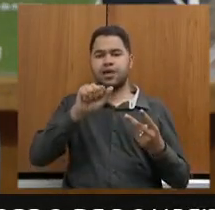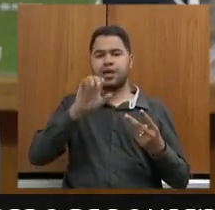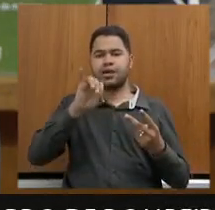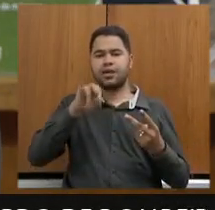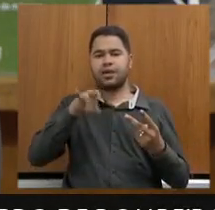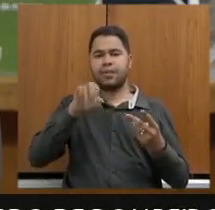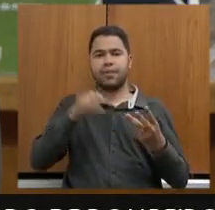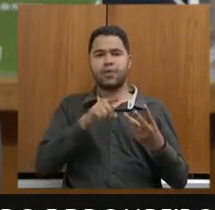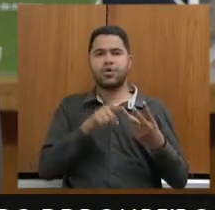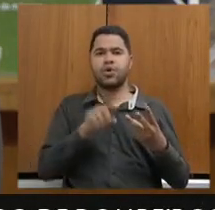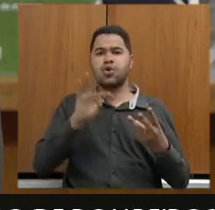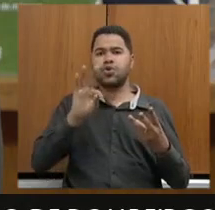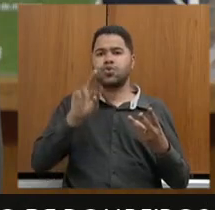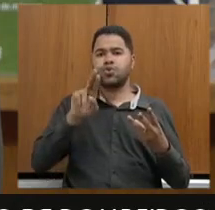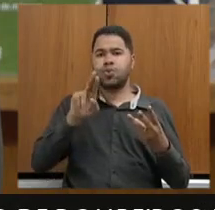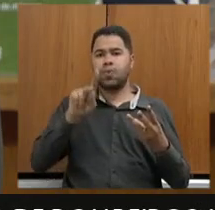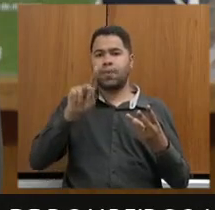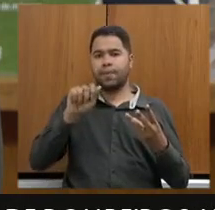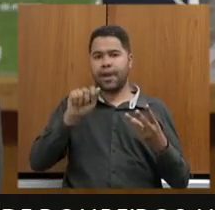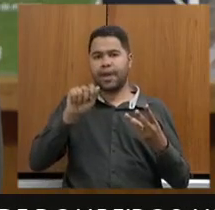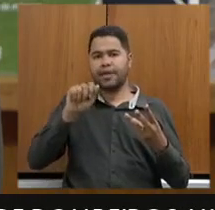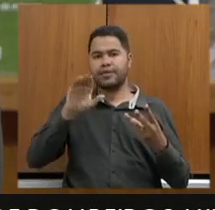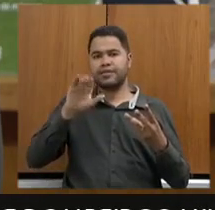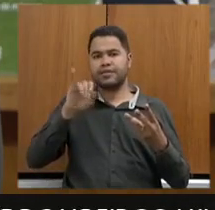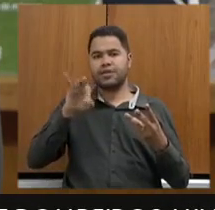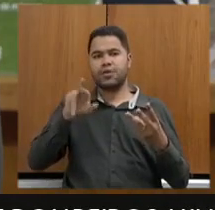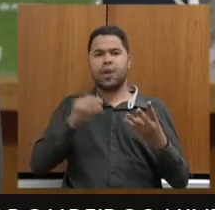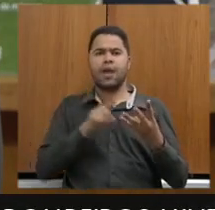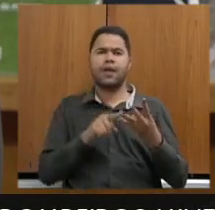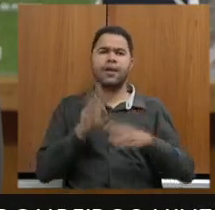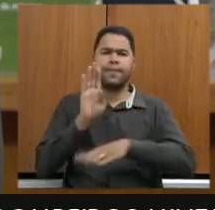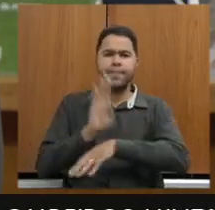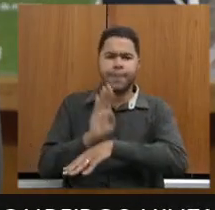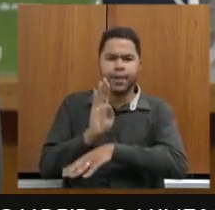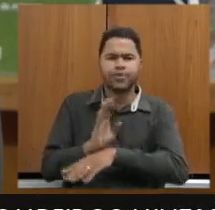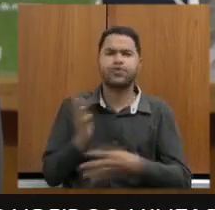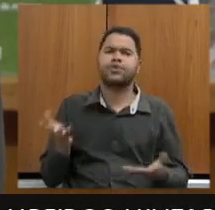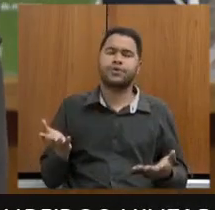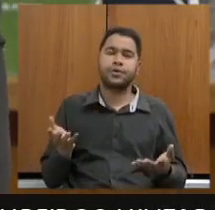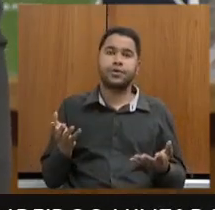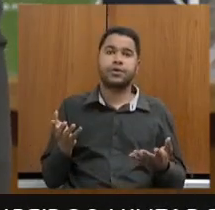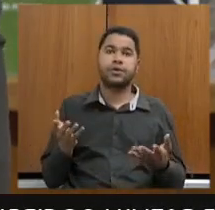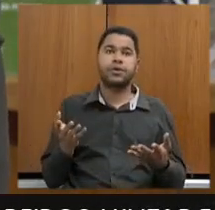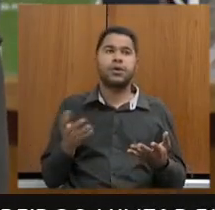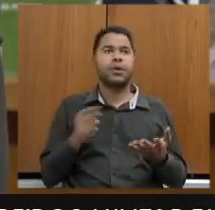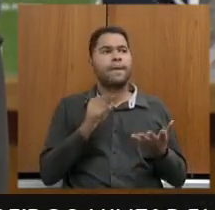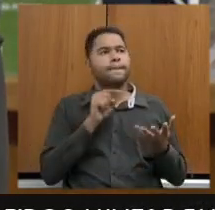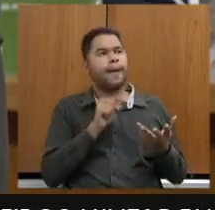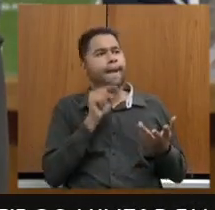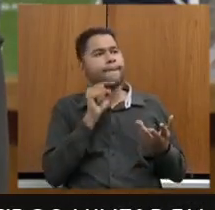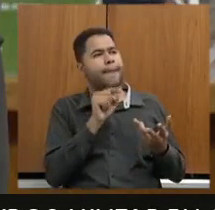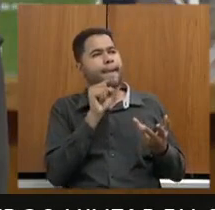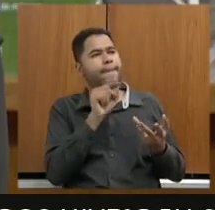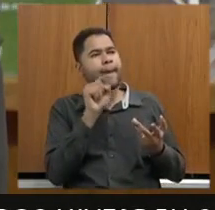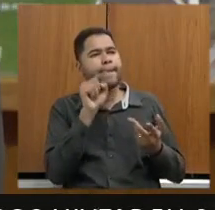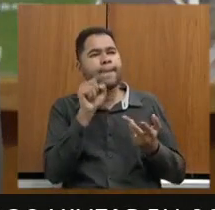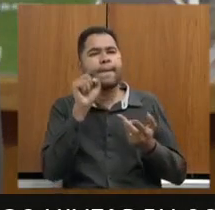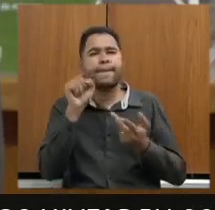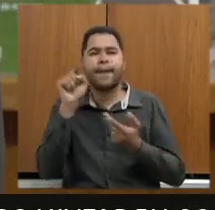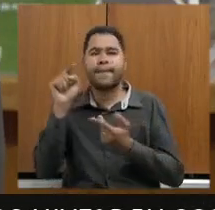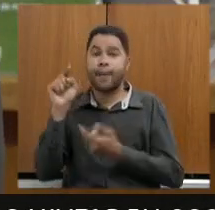inauguramos Tupaciguara já inauguramos Betim e assim nós temos uma série de